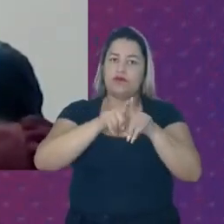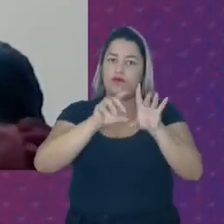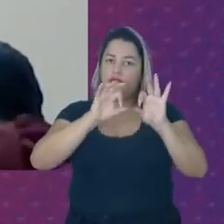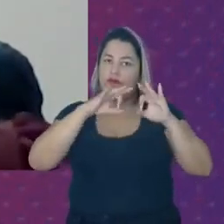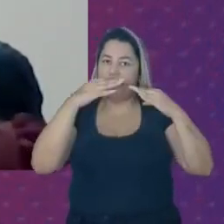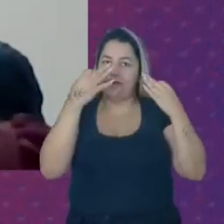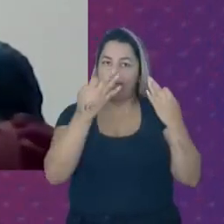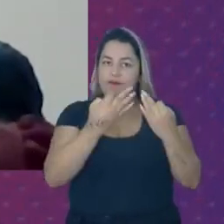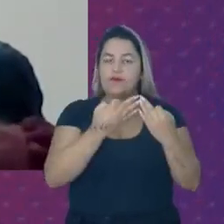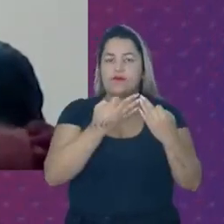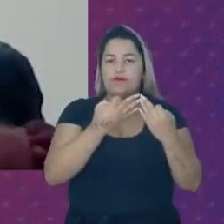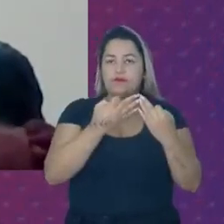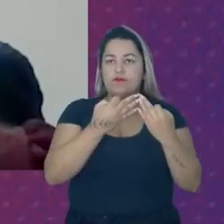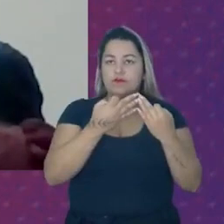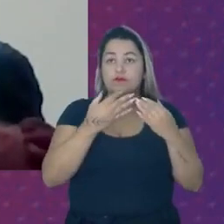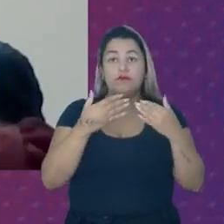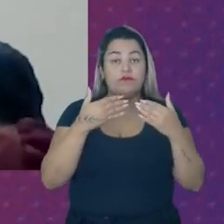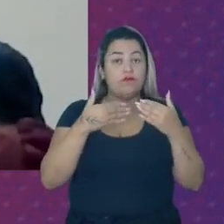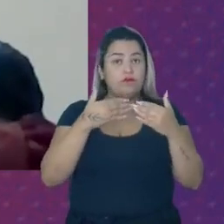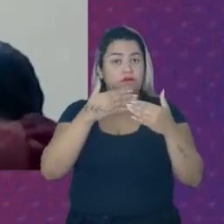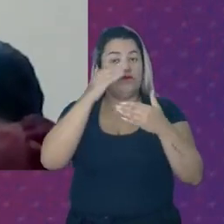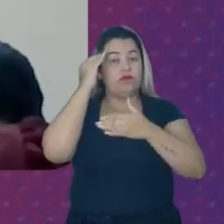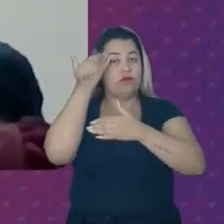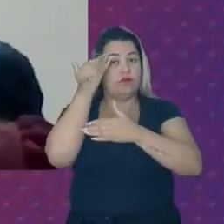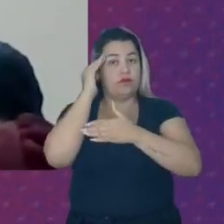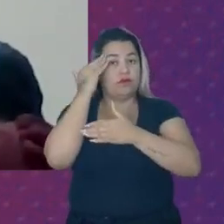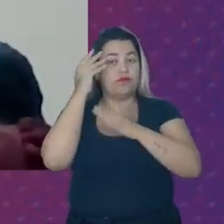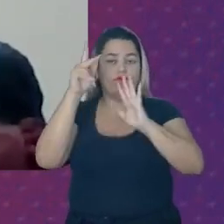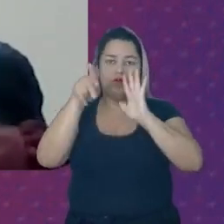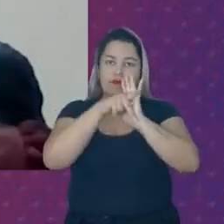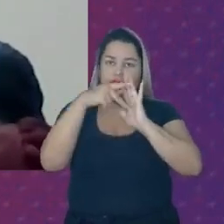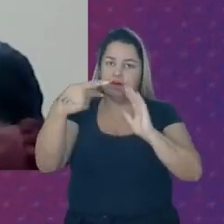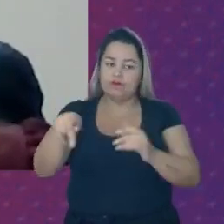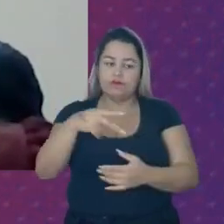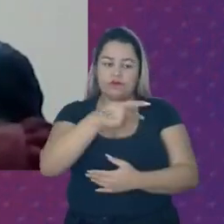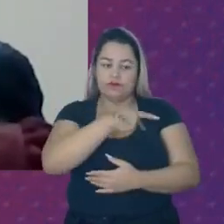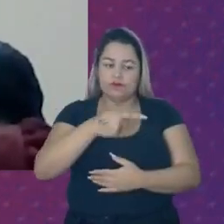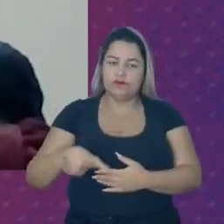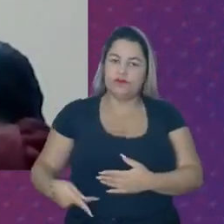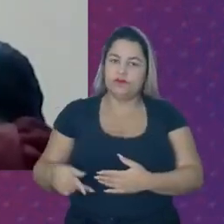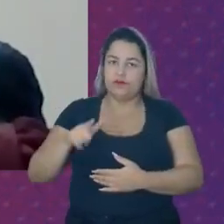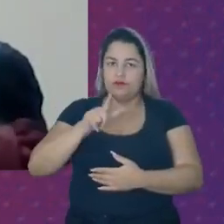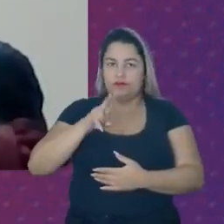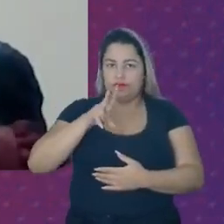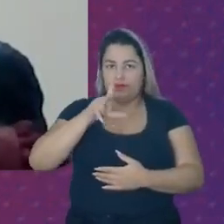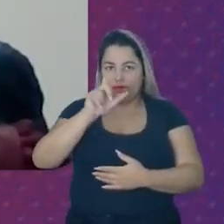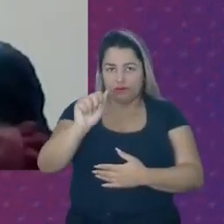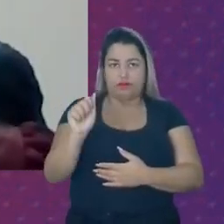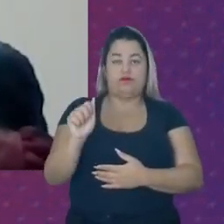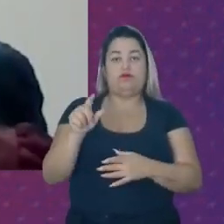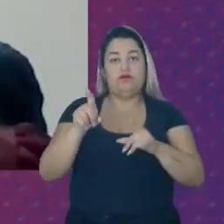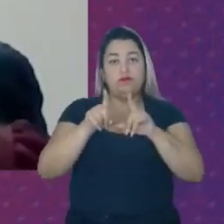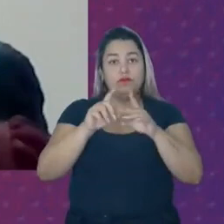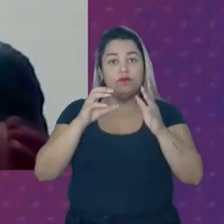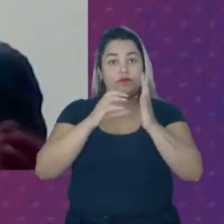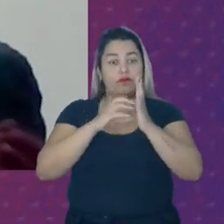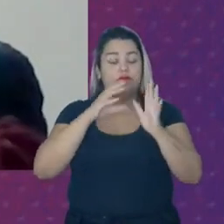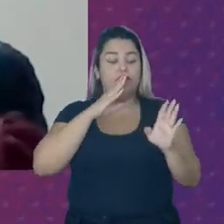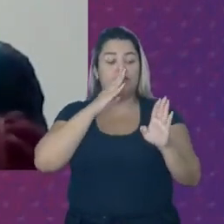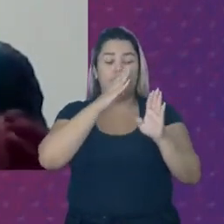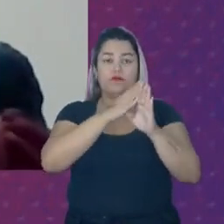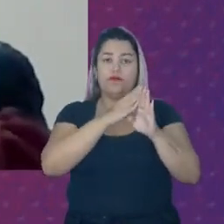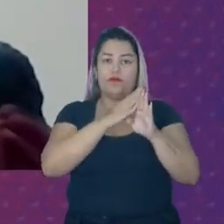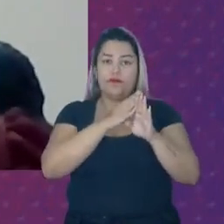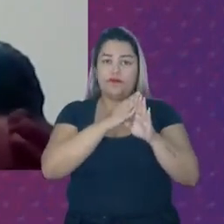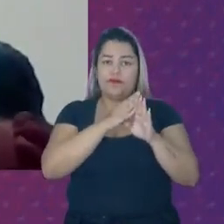famílias. Então, é diante desse entendimento que o próprio presidente Lula ele fez a sua última campanha com foco no